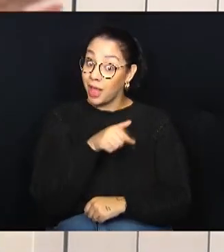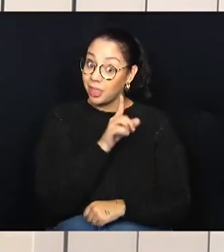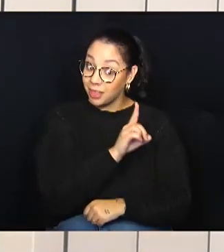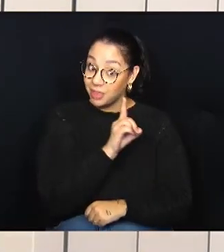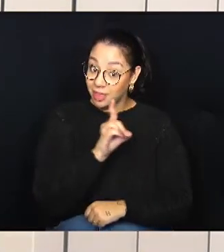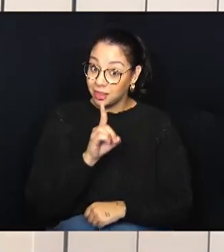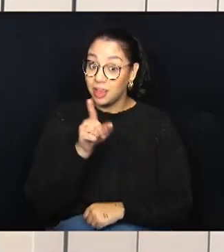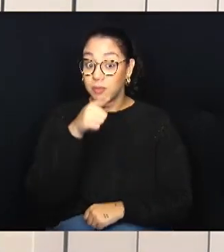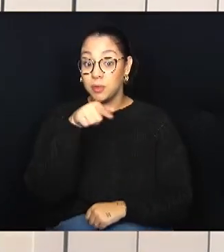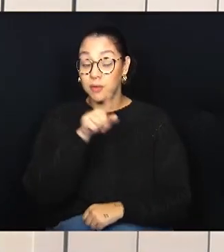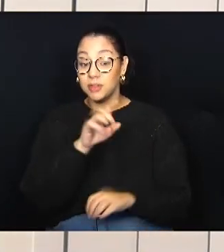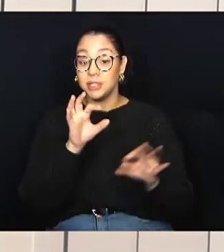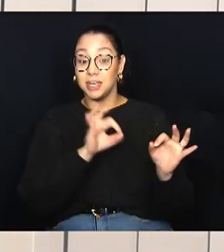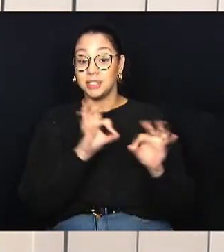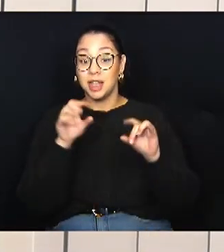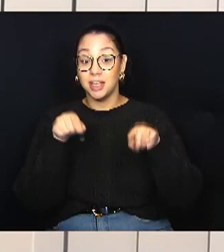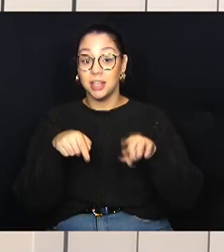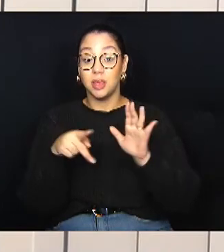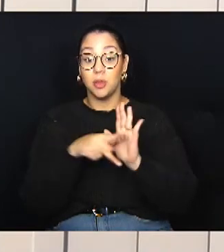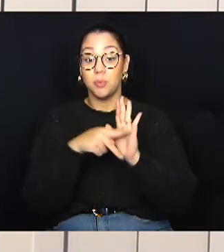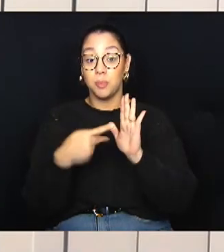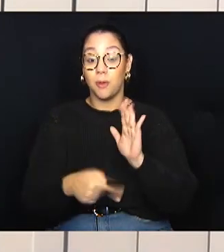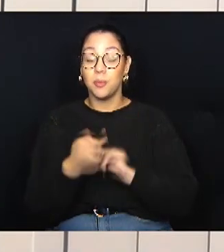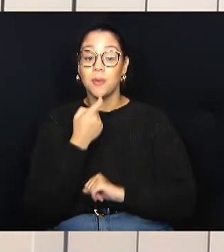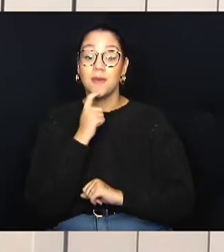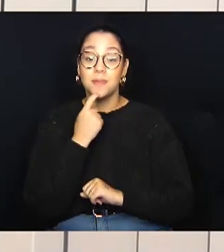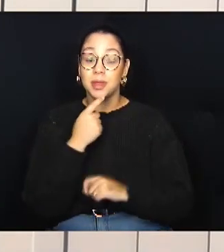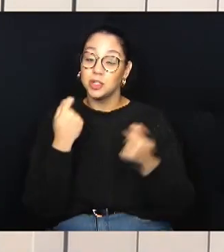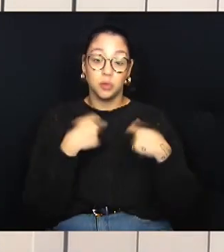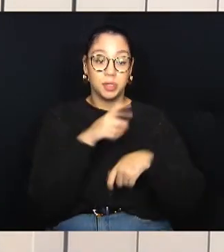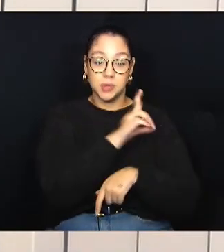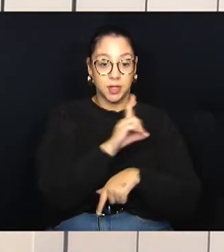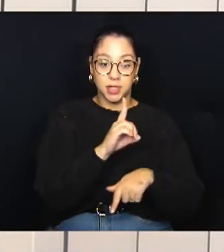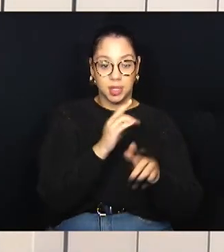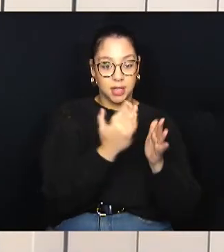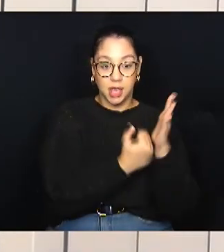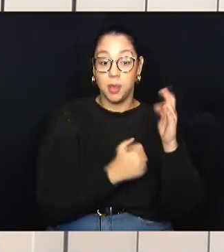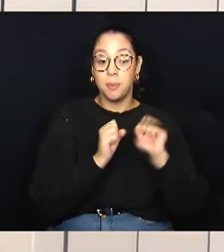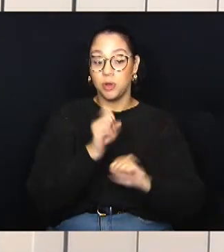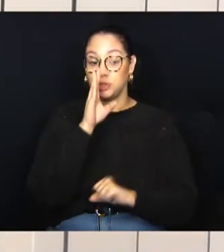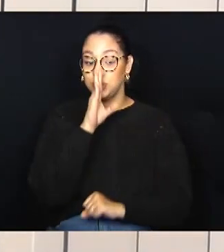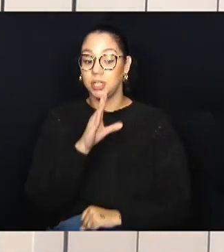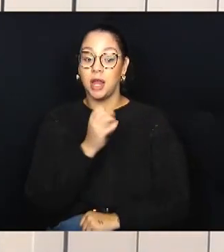para você que é de Campinas e região, pode ir direto no